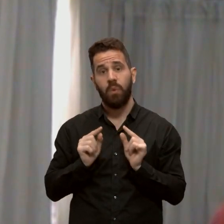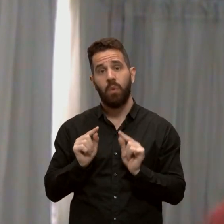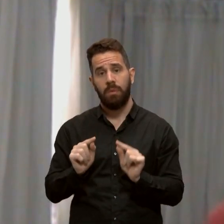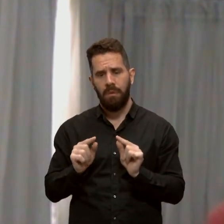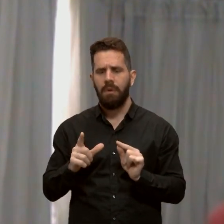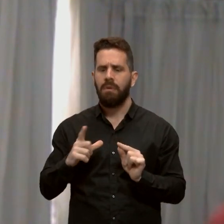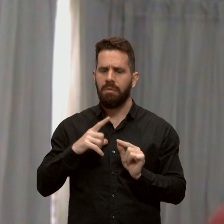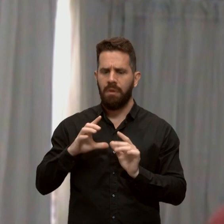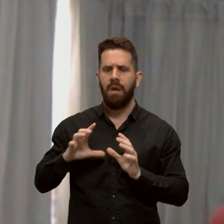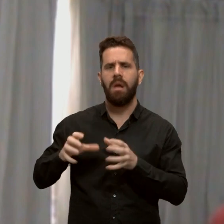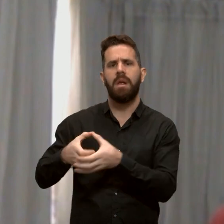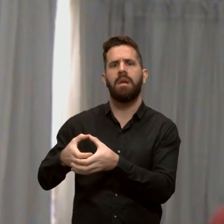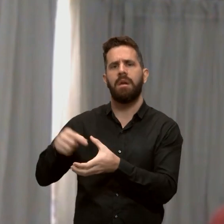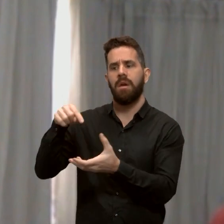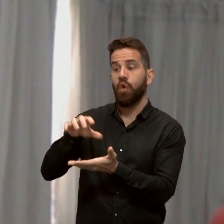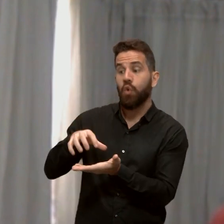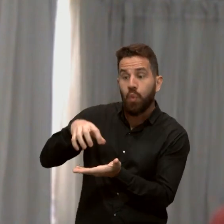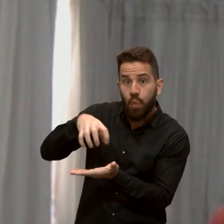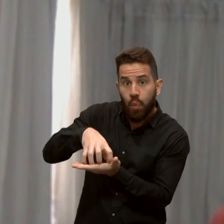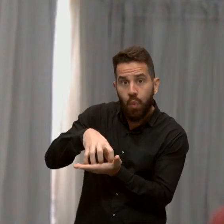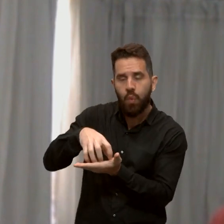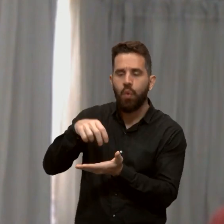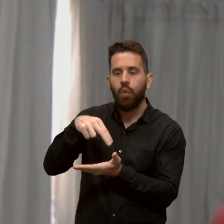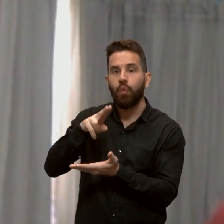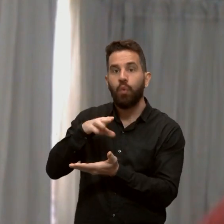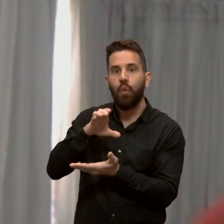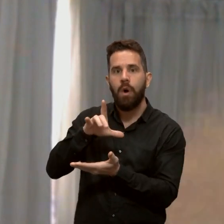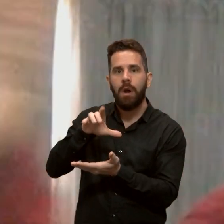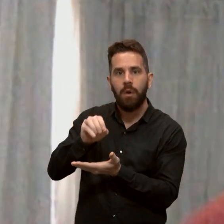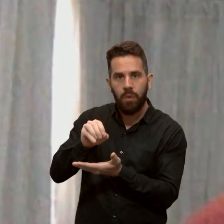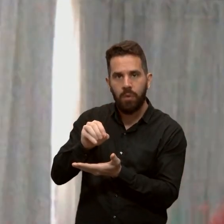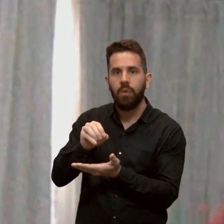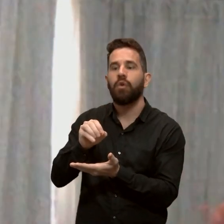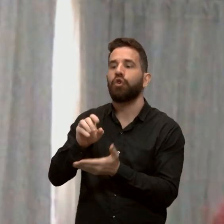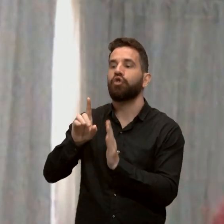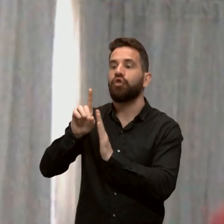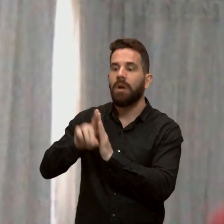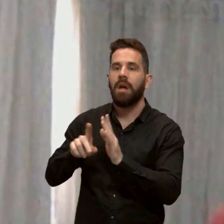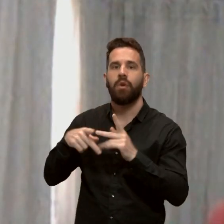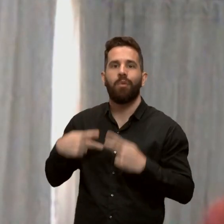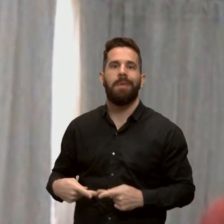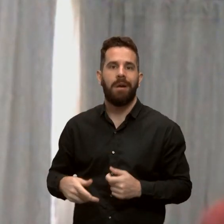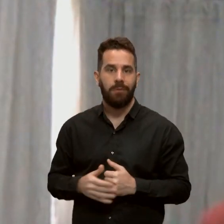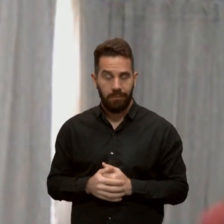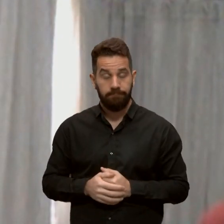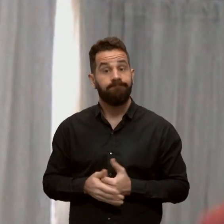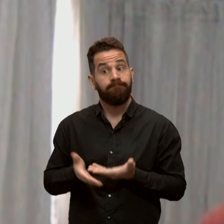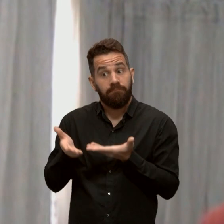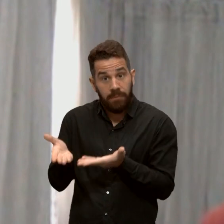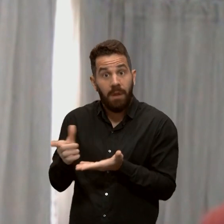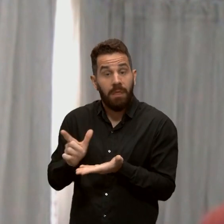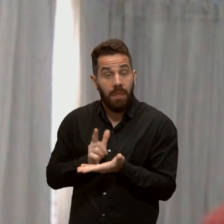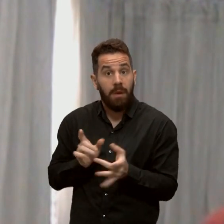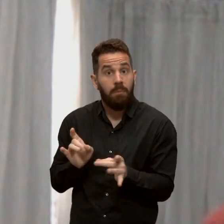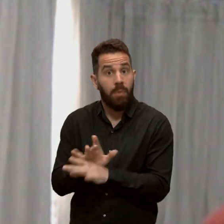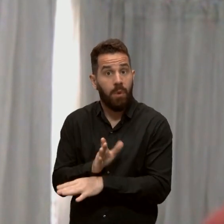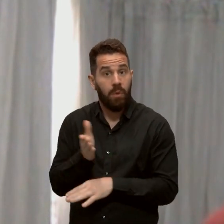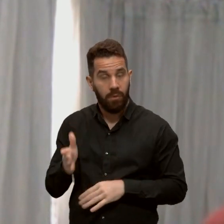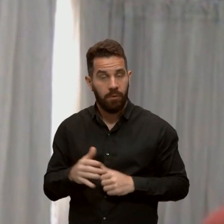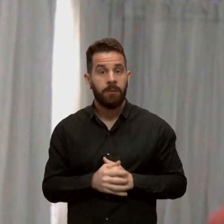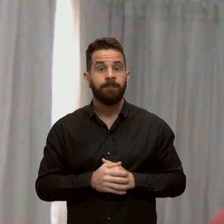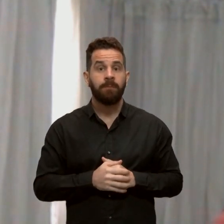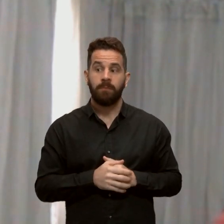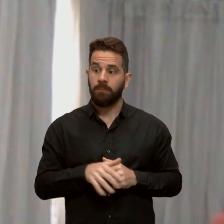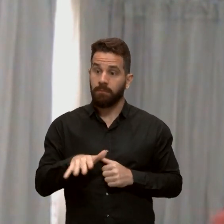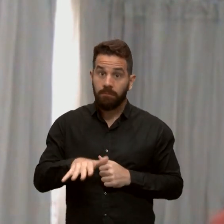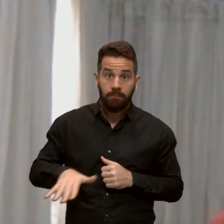um núcleo de direitos humanos. Então, para a nossa comunidade e aqui para o nosso território, né, a gente